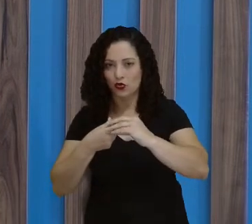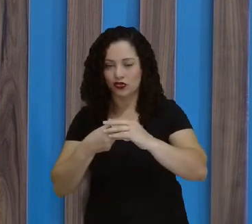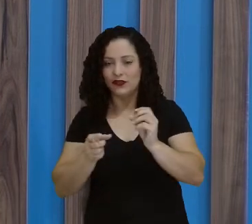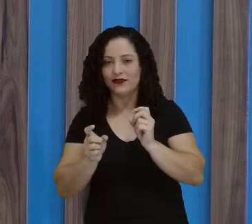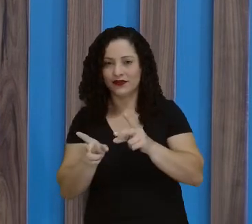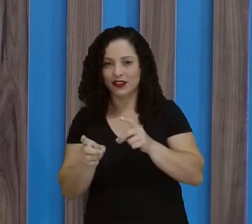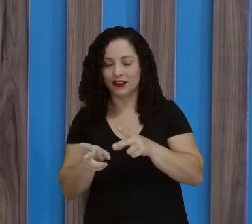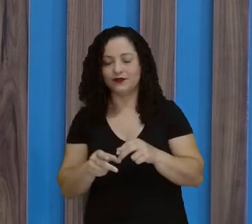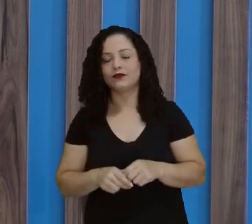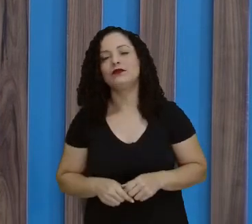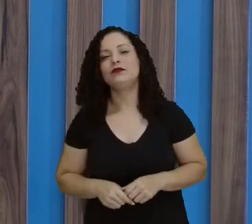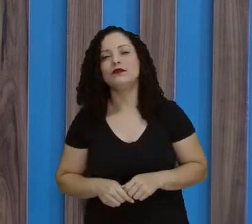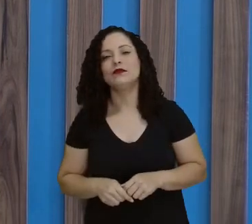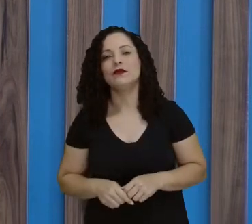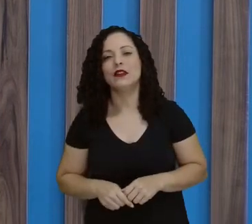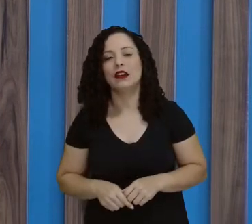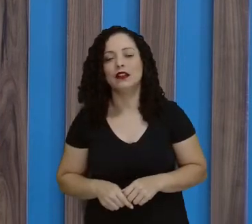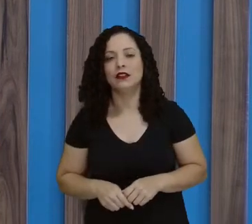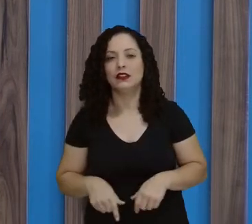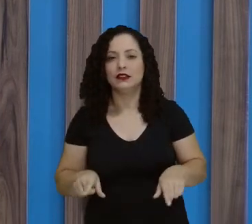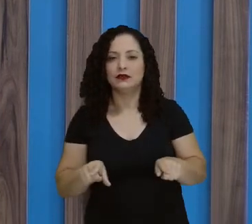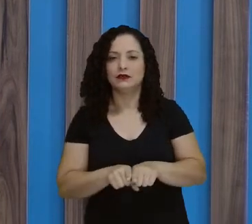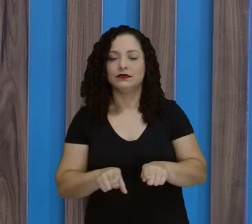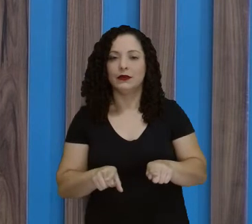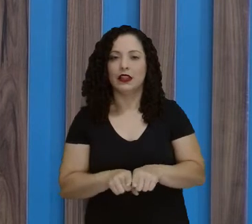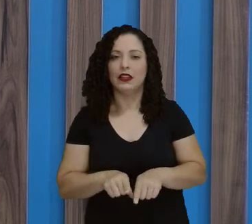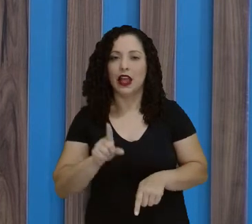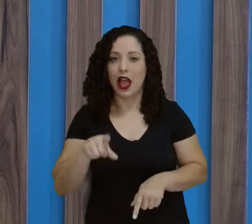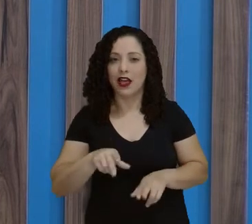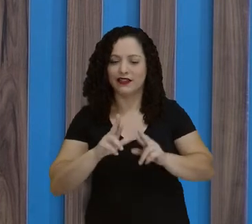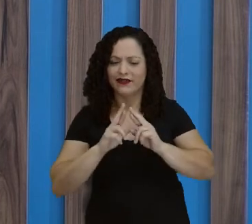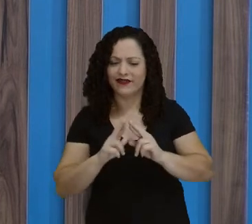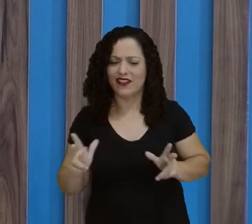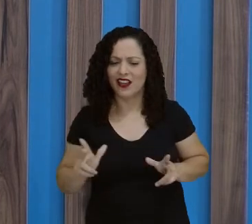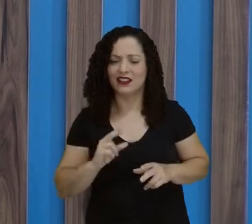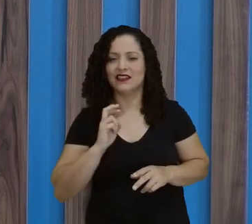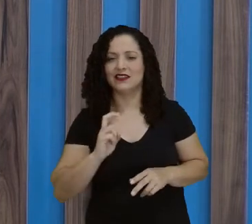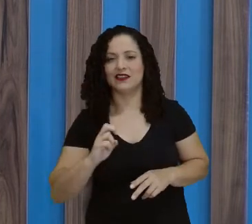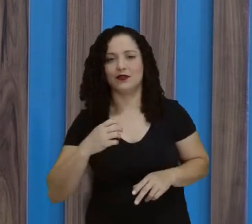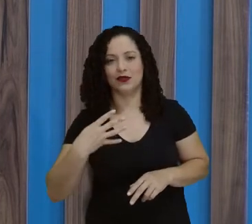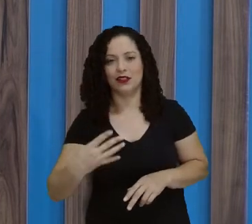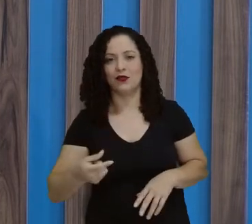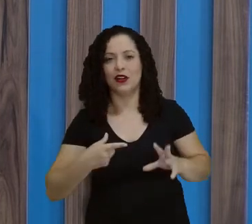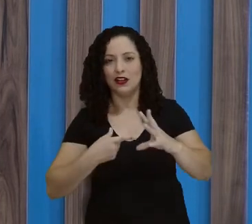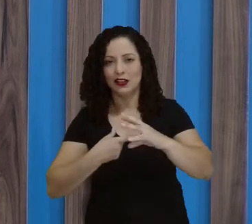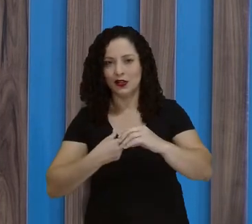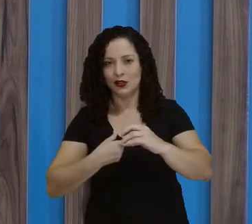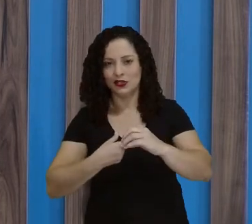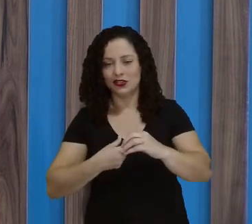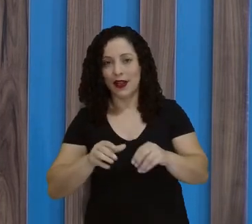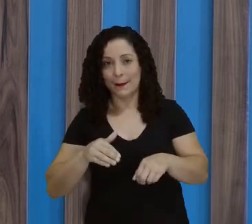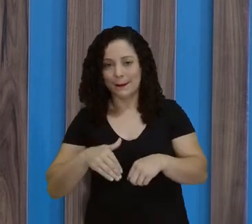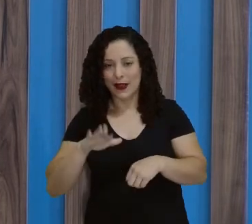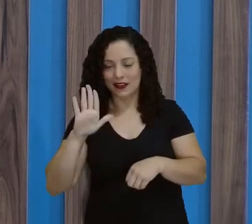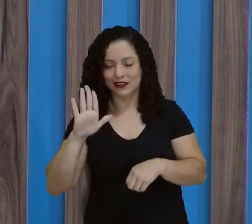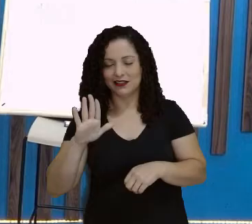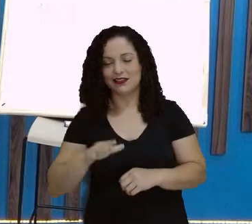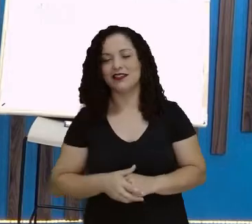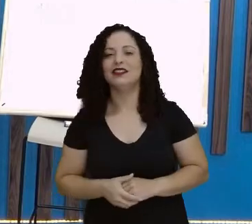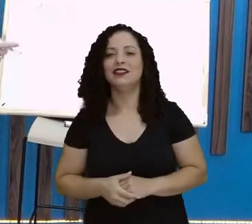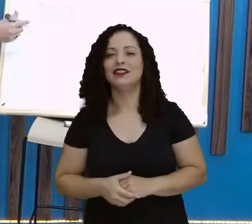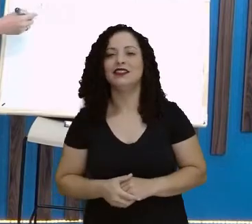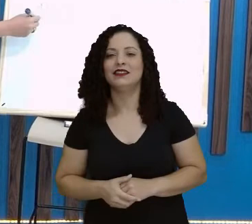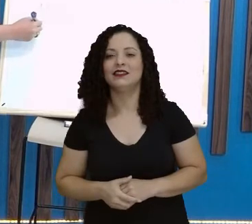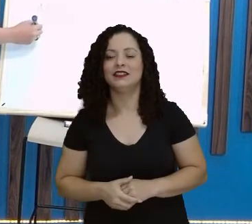okay. Depois a Nuala falou que são 54 coxinhas a mais. Ela já deu uma resposta. Muito